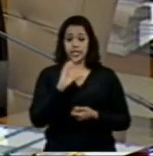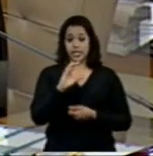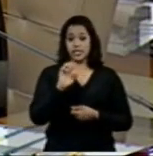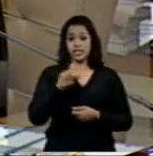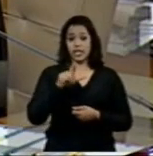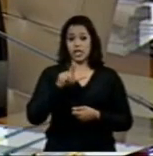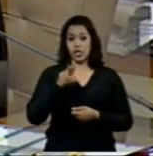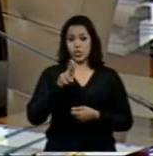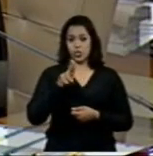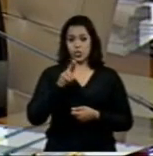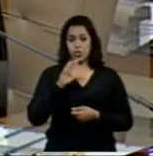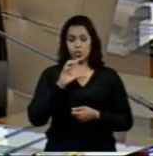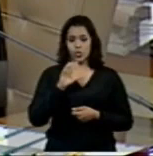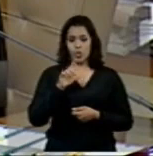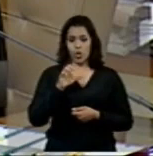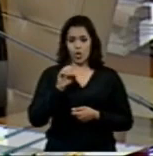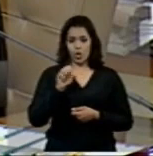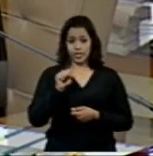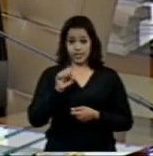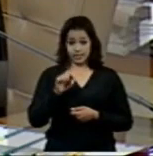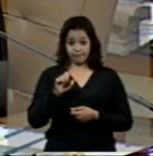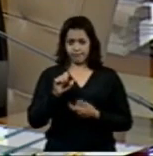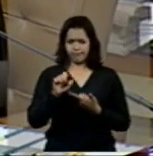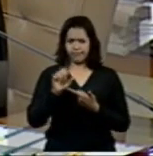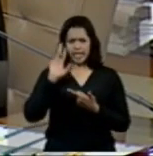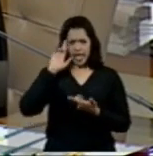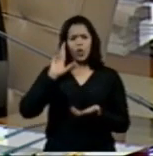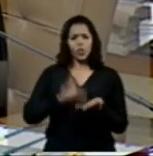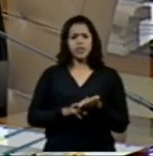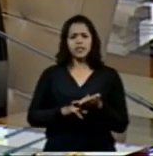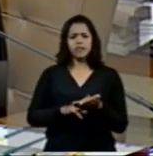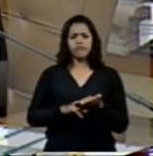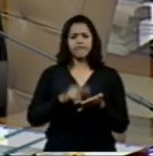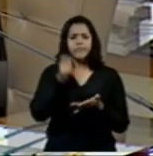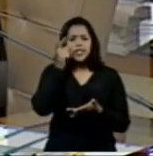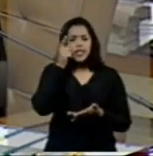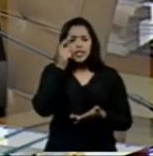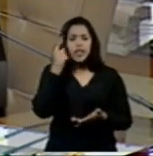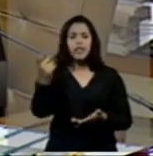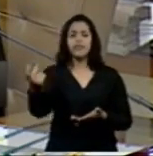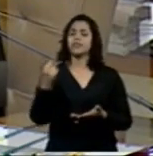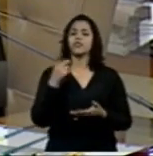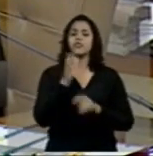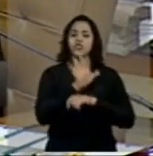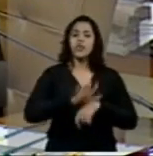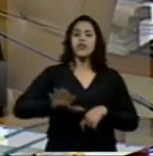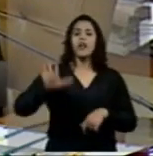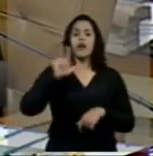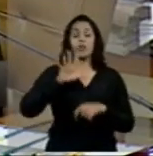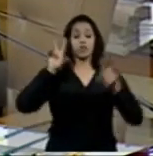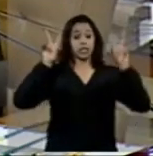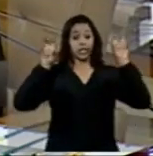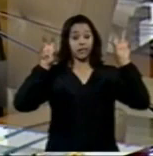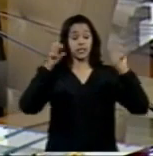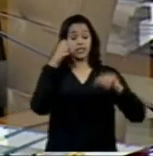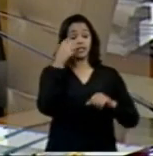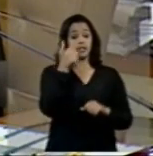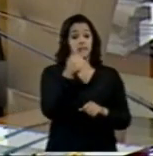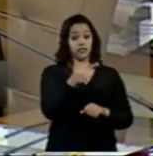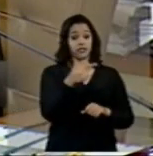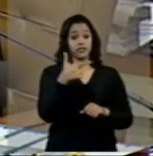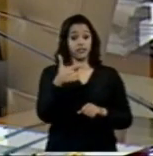Celulose Lipo Brasileira S.A. e reconheceu a existência da repercussão geral. Trata-se do tema 725 e,